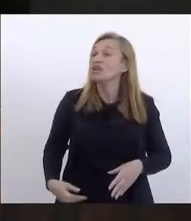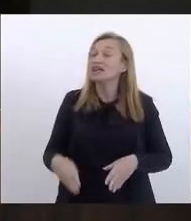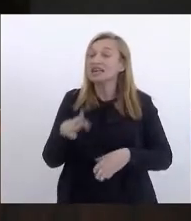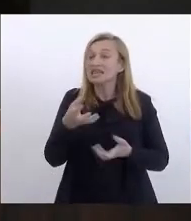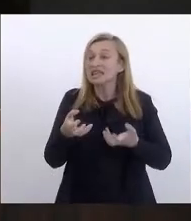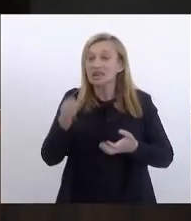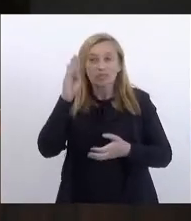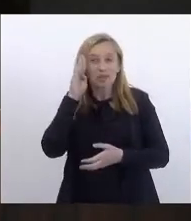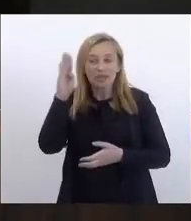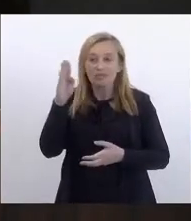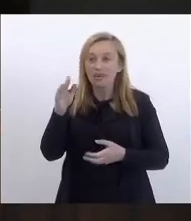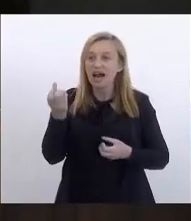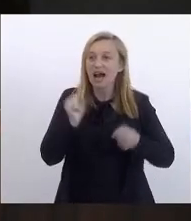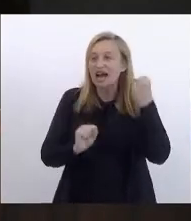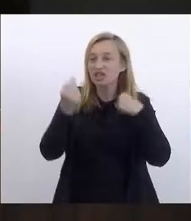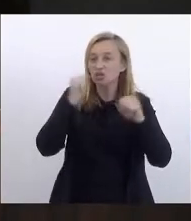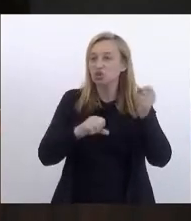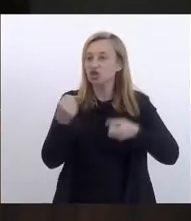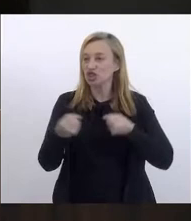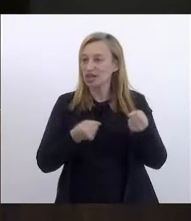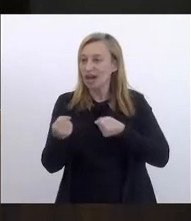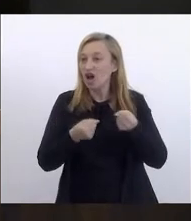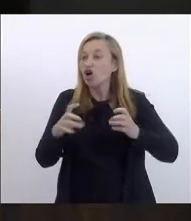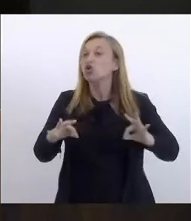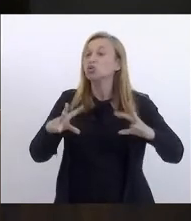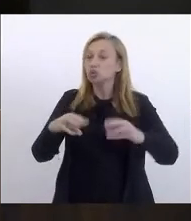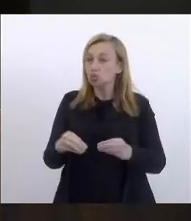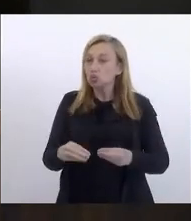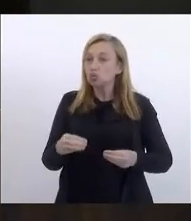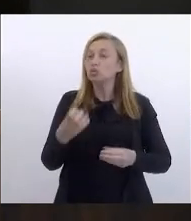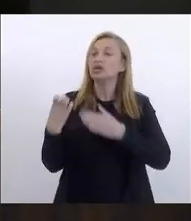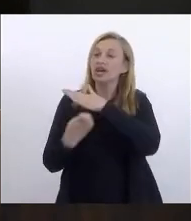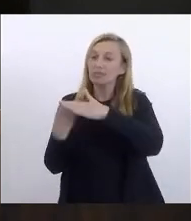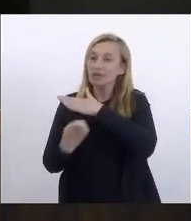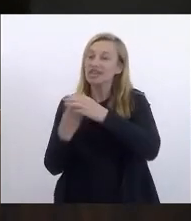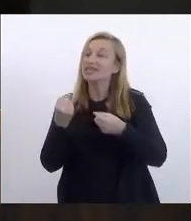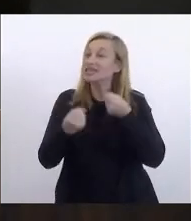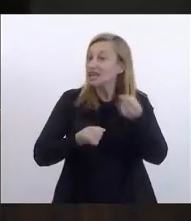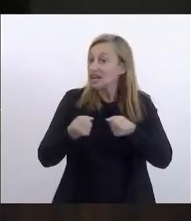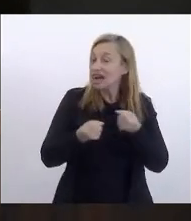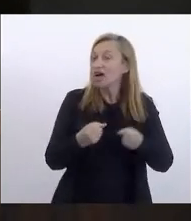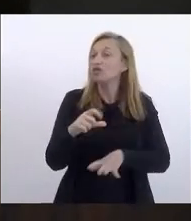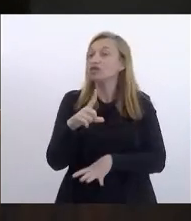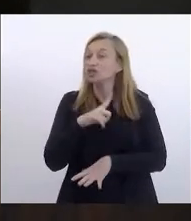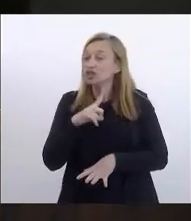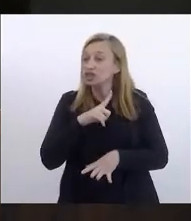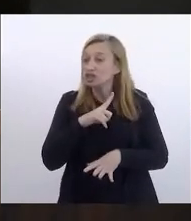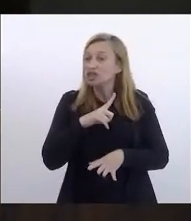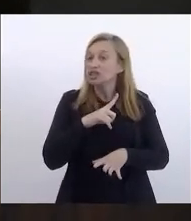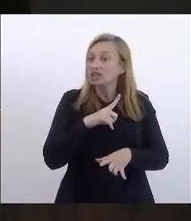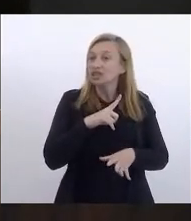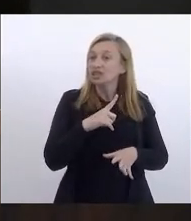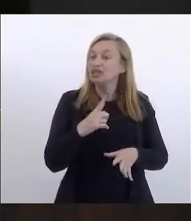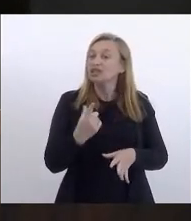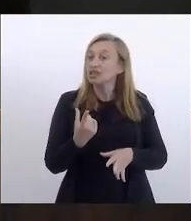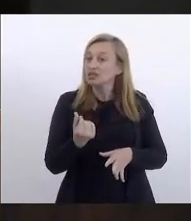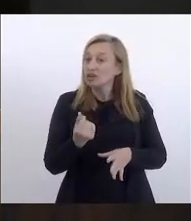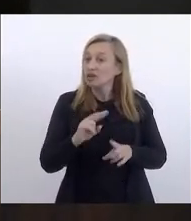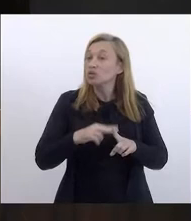absoluta a indústria automobilística tudo que era indústria automobilística tinha incentivo agora